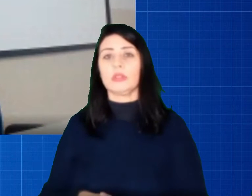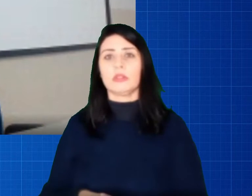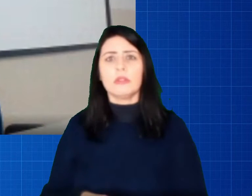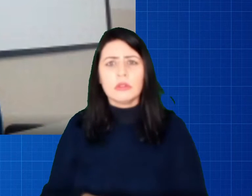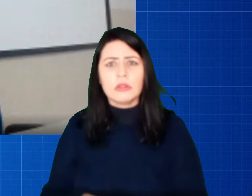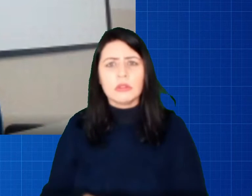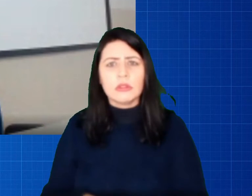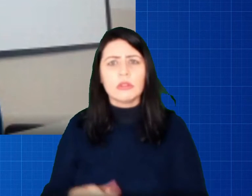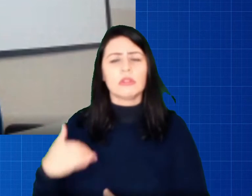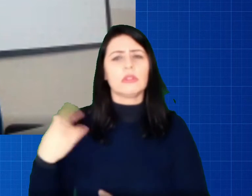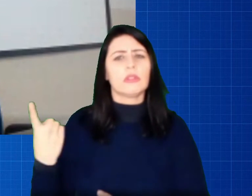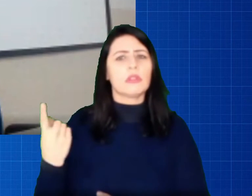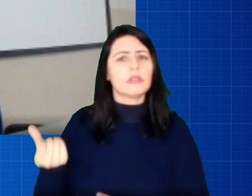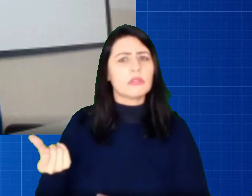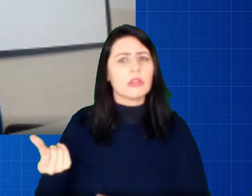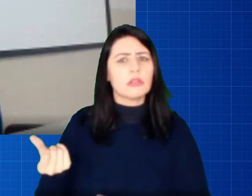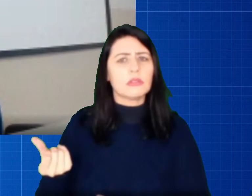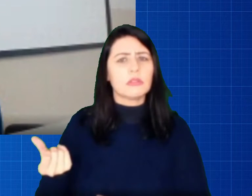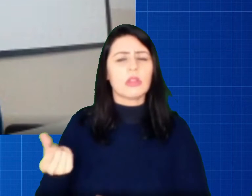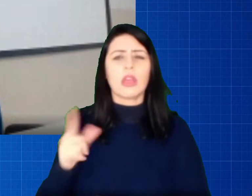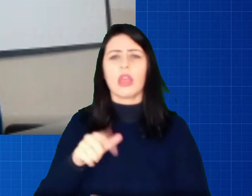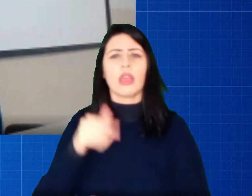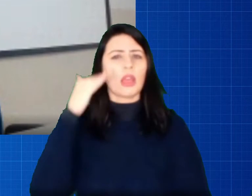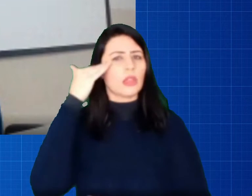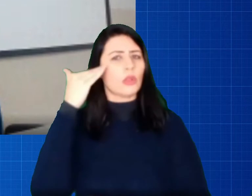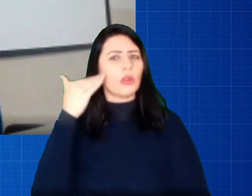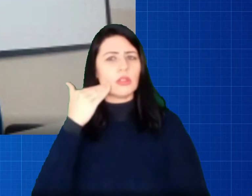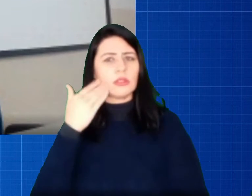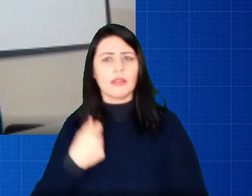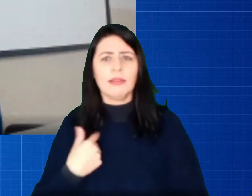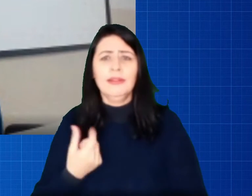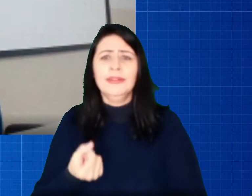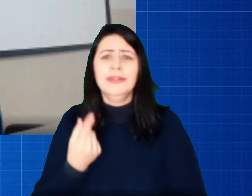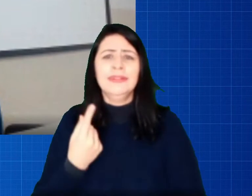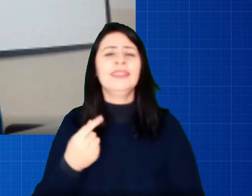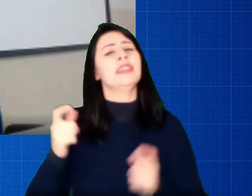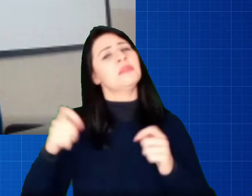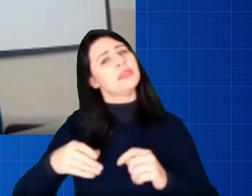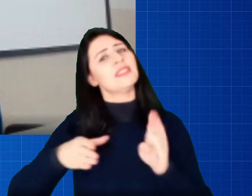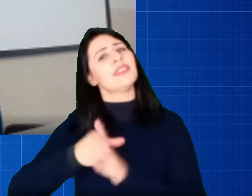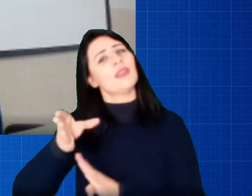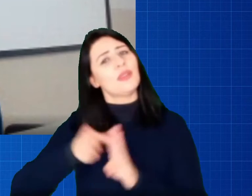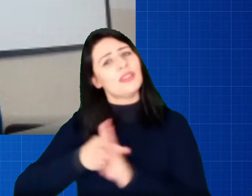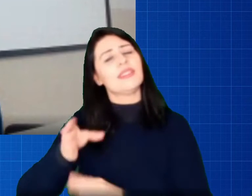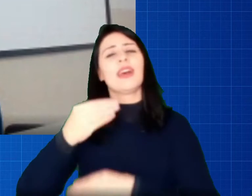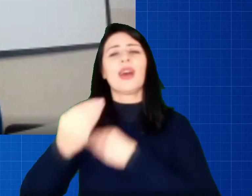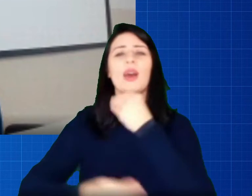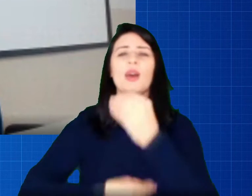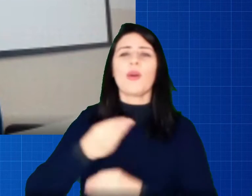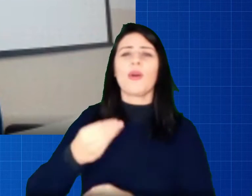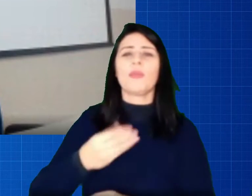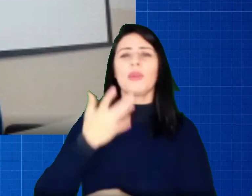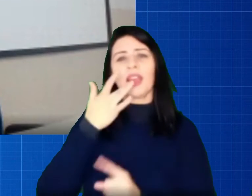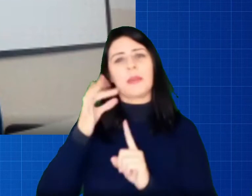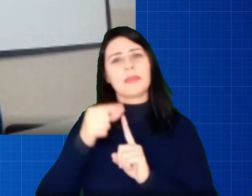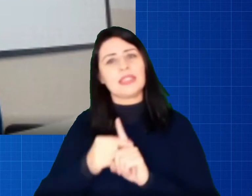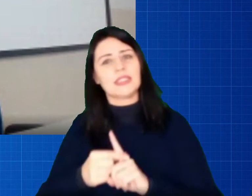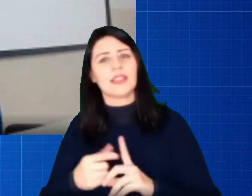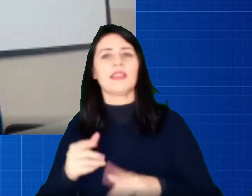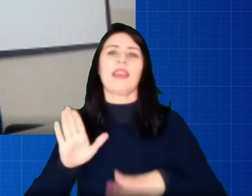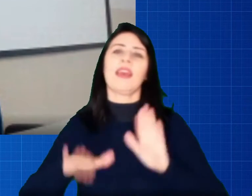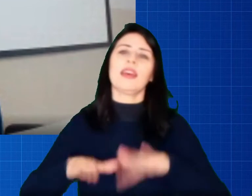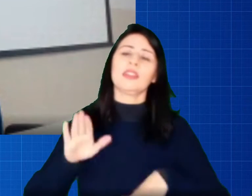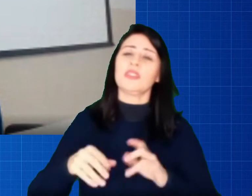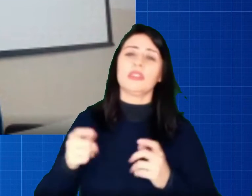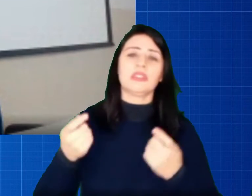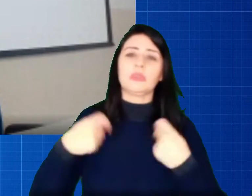tenho 14, você tem namorado? Não, eu tenho marido. Quer dizer, marido com 16 anos, é um adolescentezinho, então ele